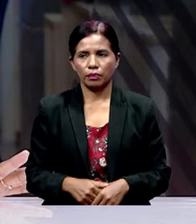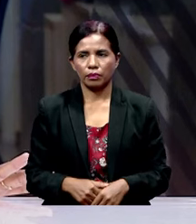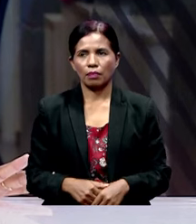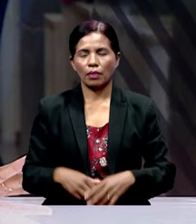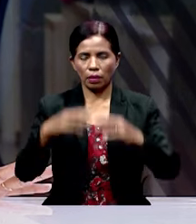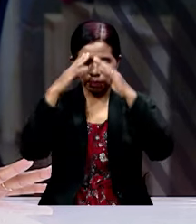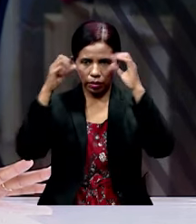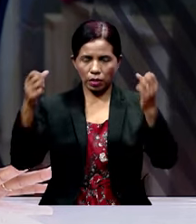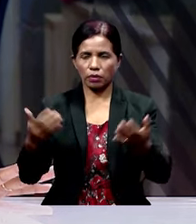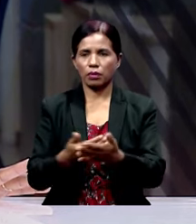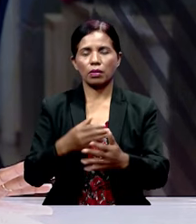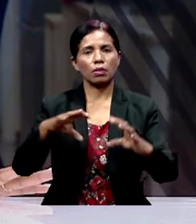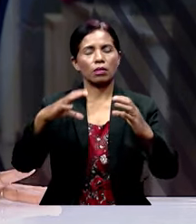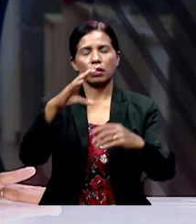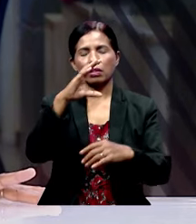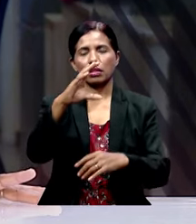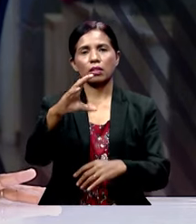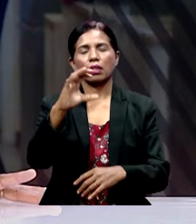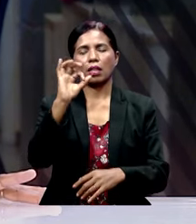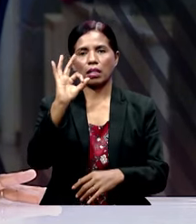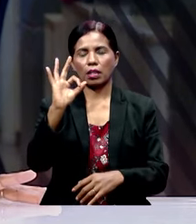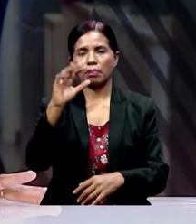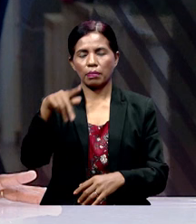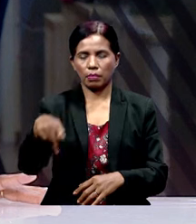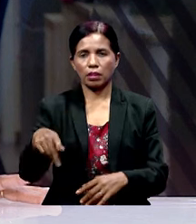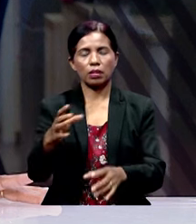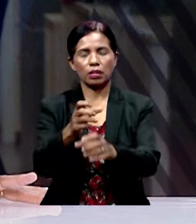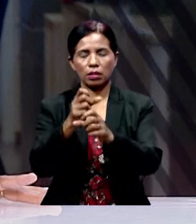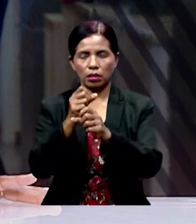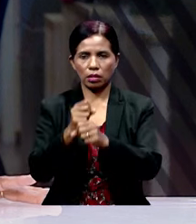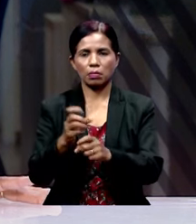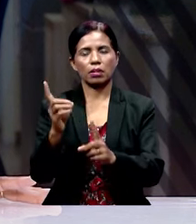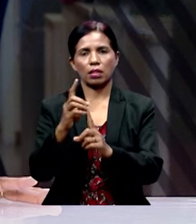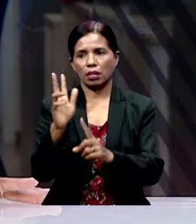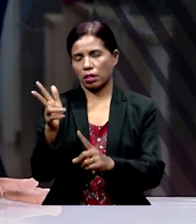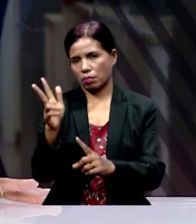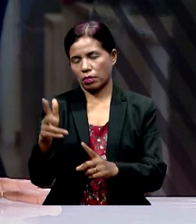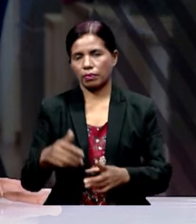Presidente Fon, Comissão Função Pública, Seisimo Posse, foi em Loron, Tolonolo.